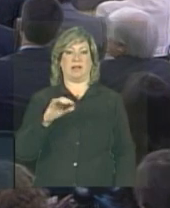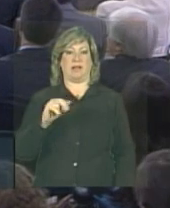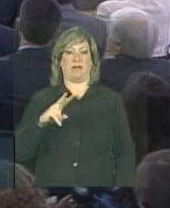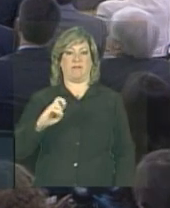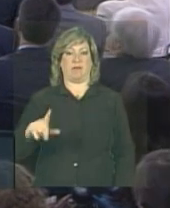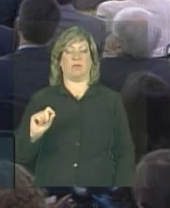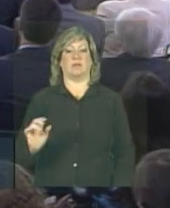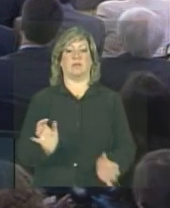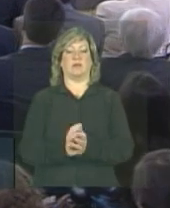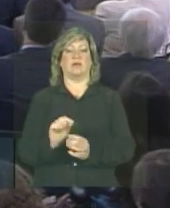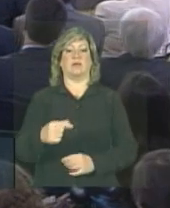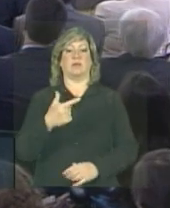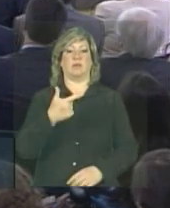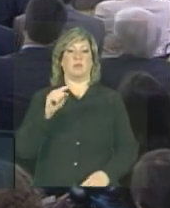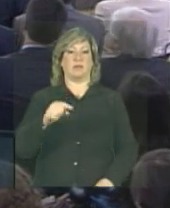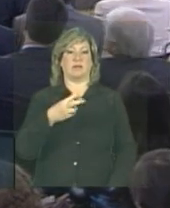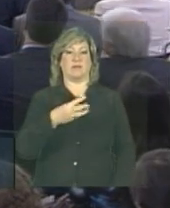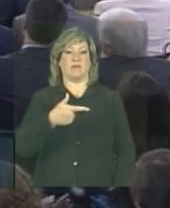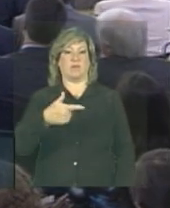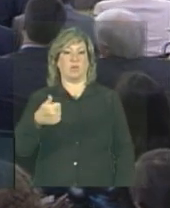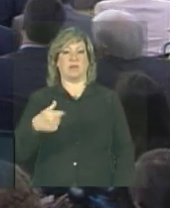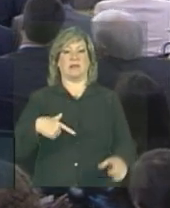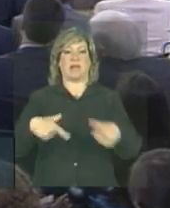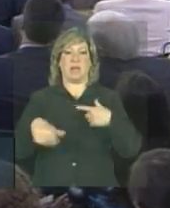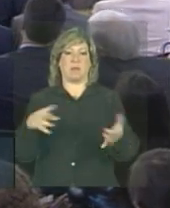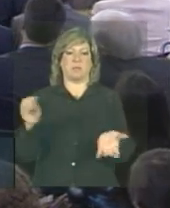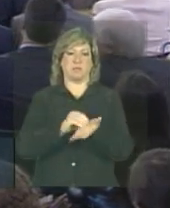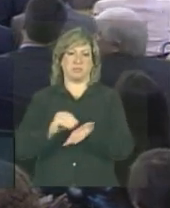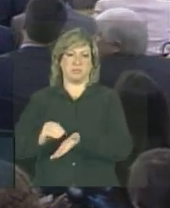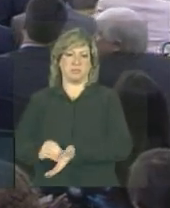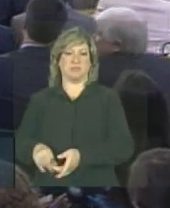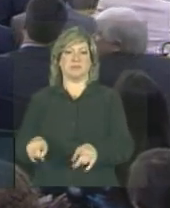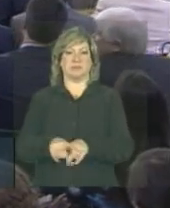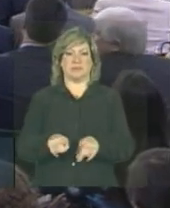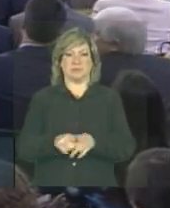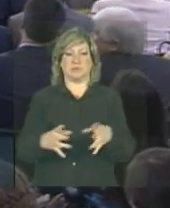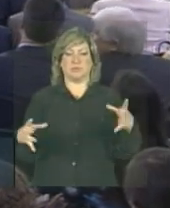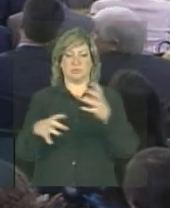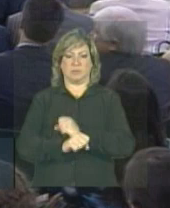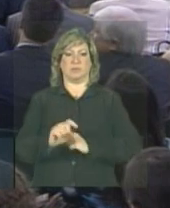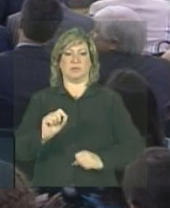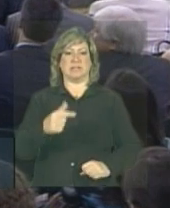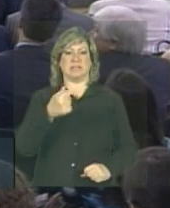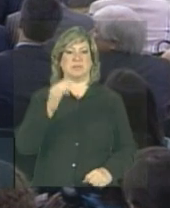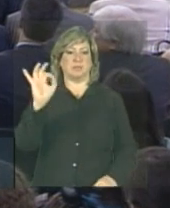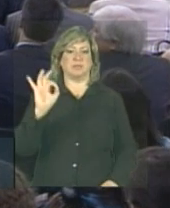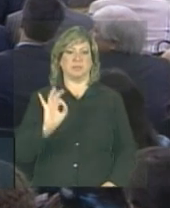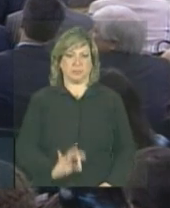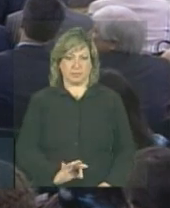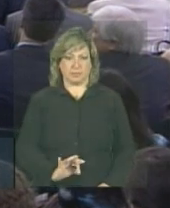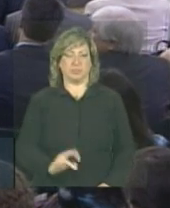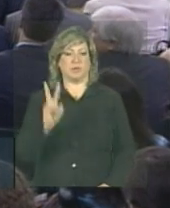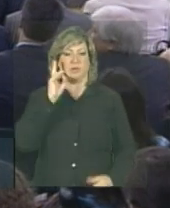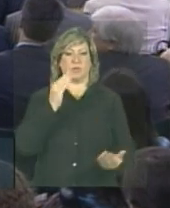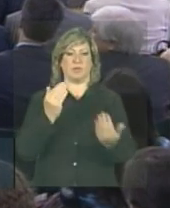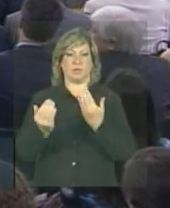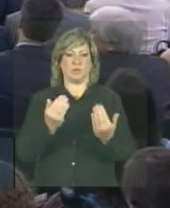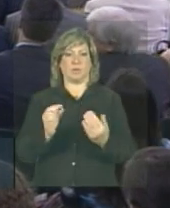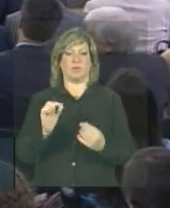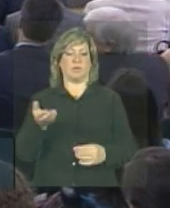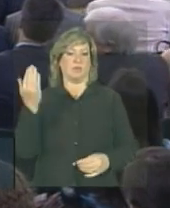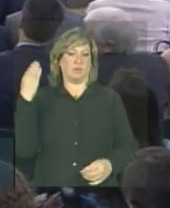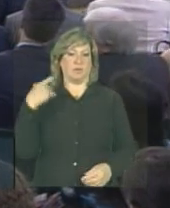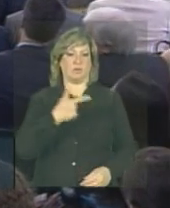de 2.321 trabalhos inscritos, um incremento de 7% em relação à edição